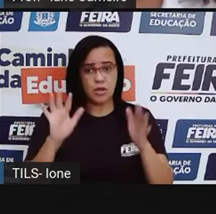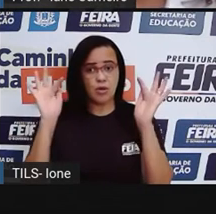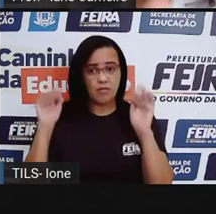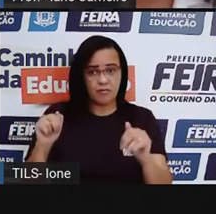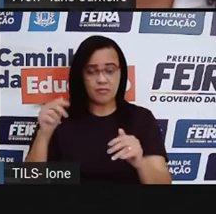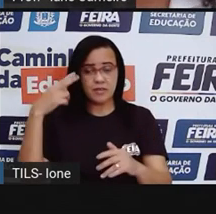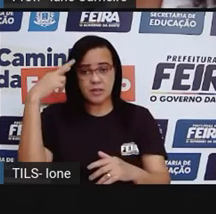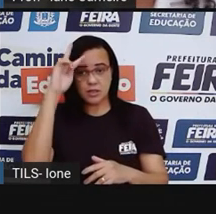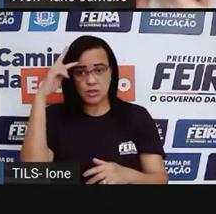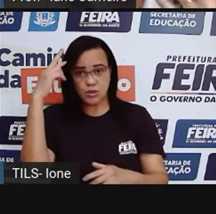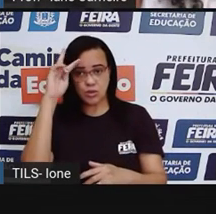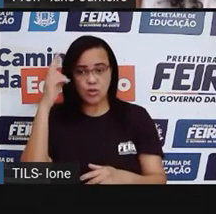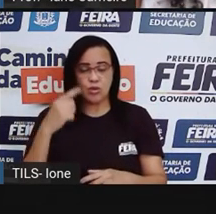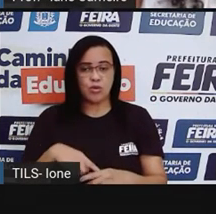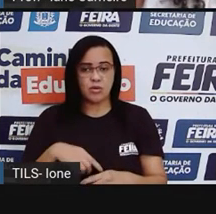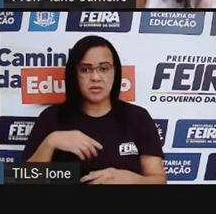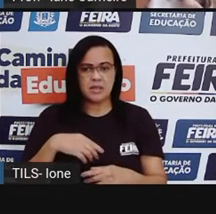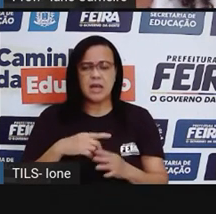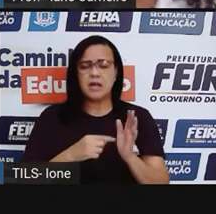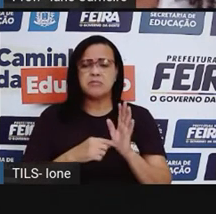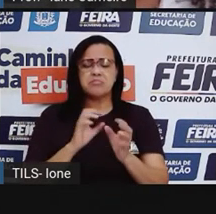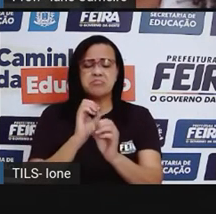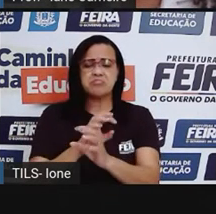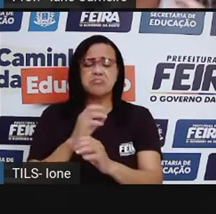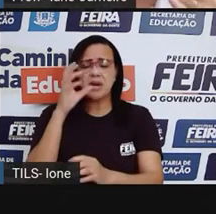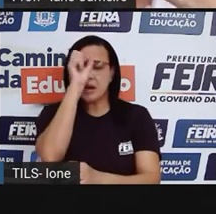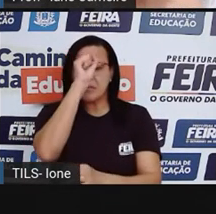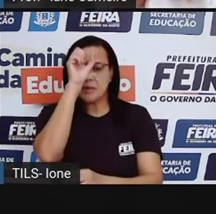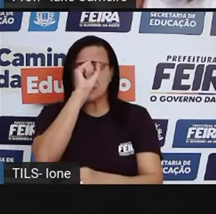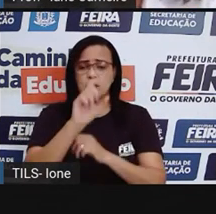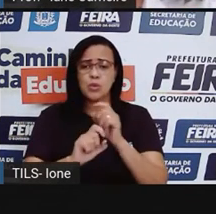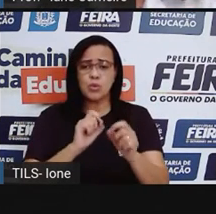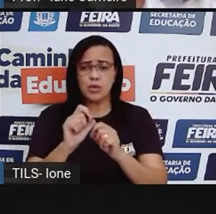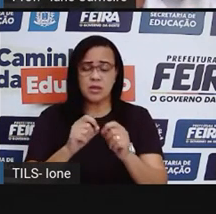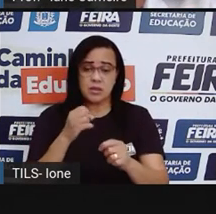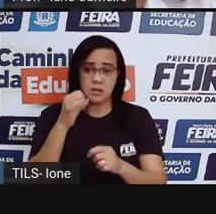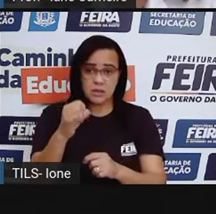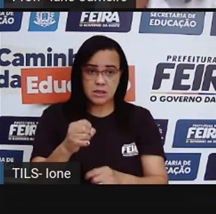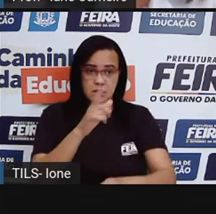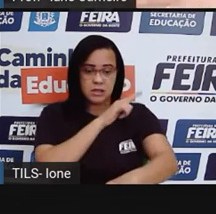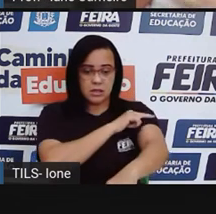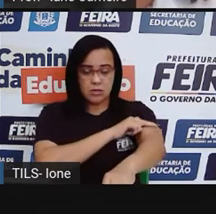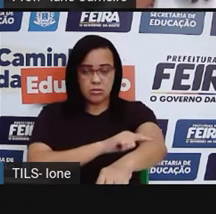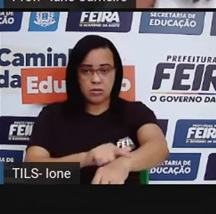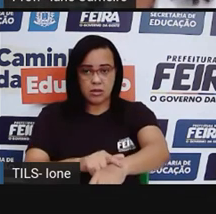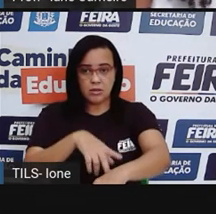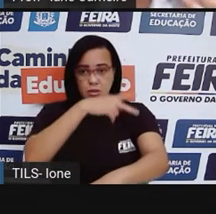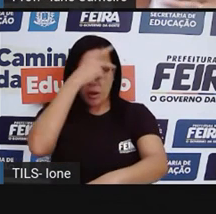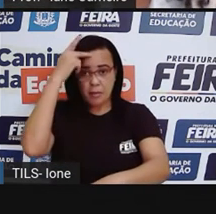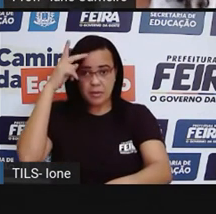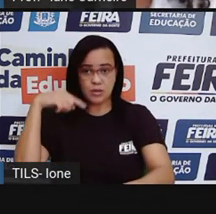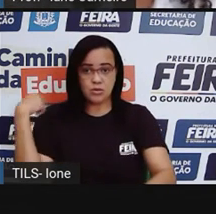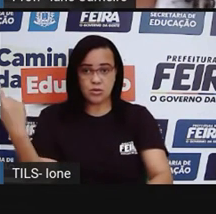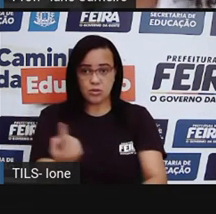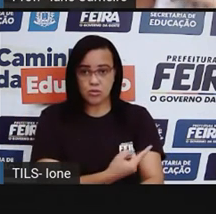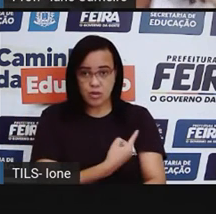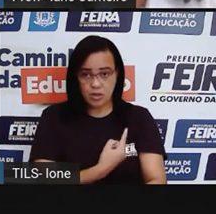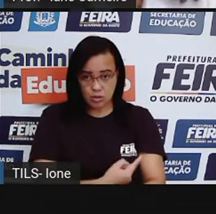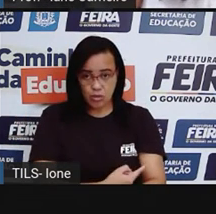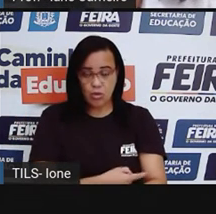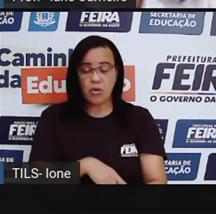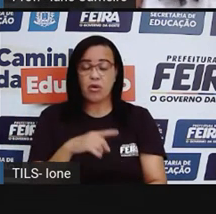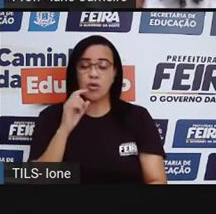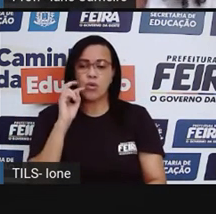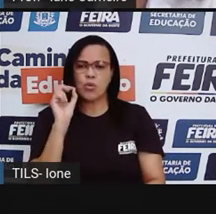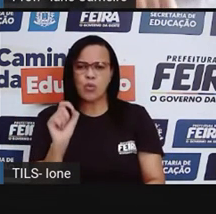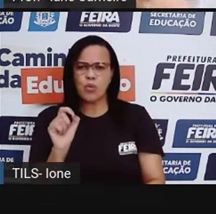gente é gentil com as pessoas que estão à nossa volta, né? E a Pro já tinha falado isso com vocês, aquilo que a gente fez de bom, de legal